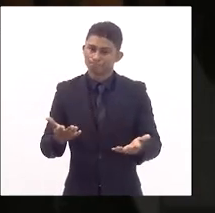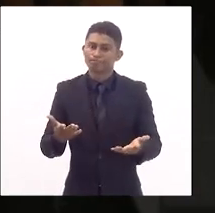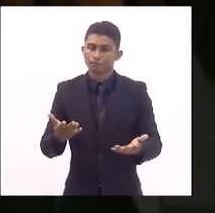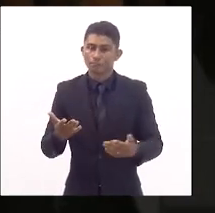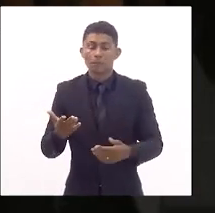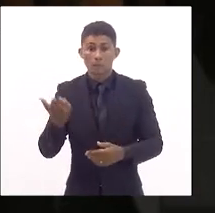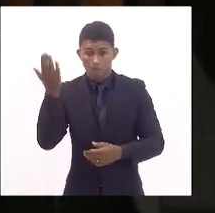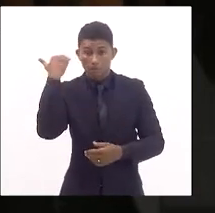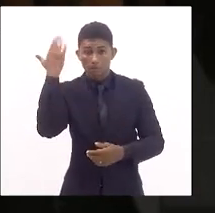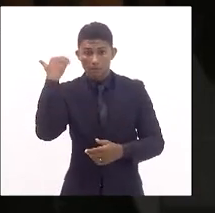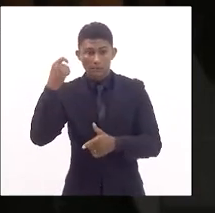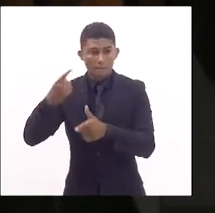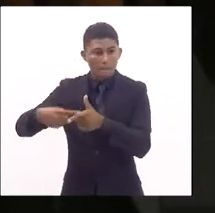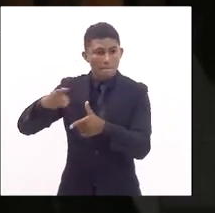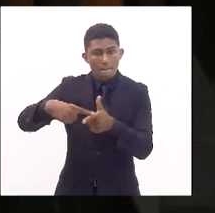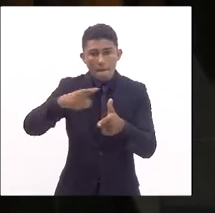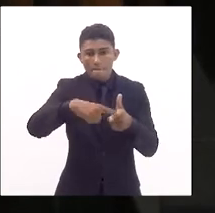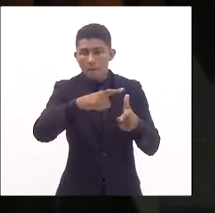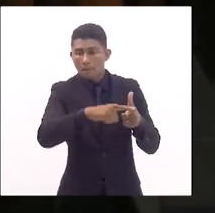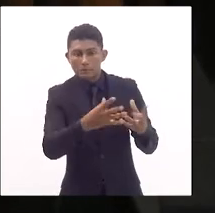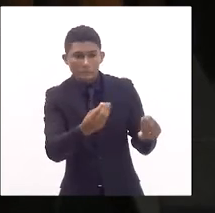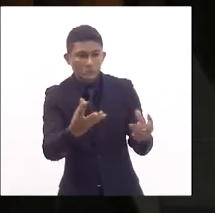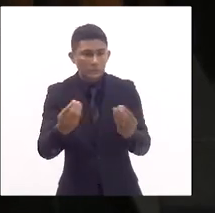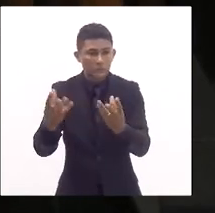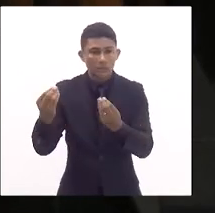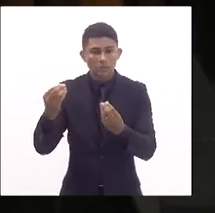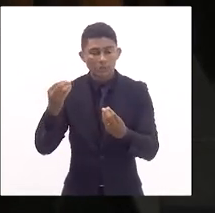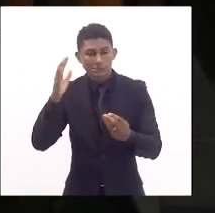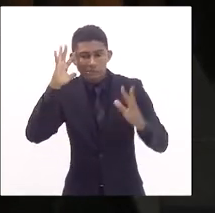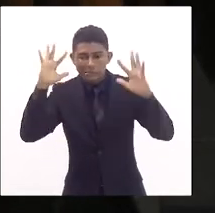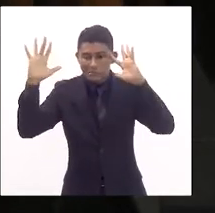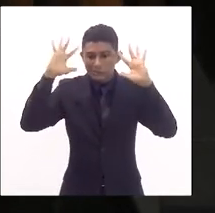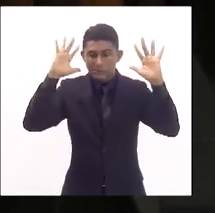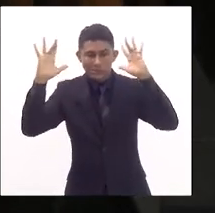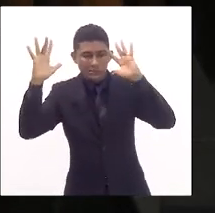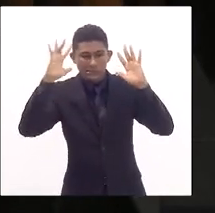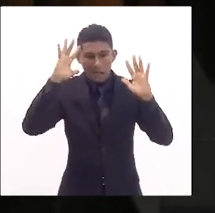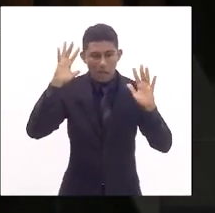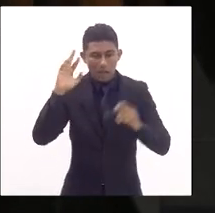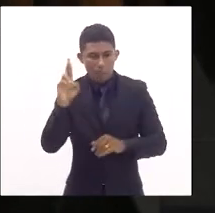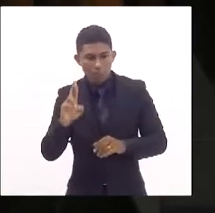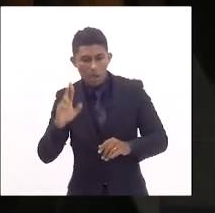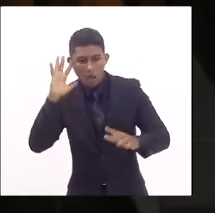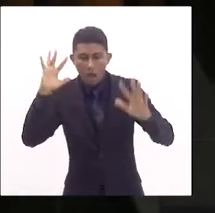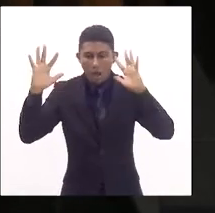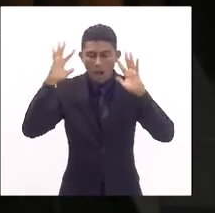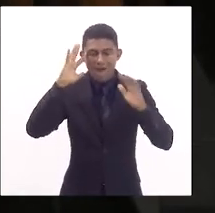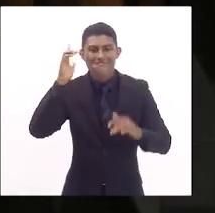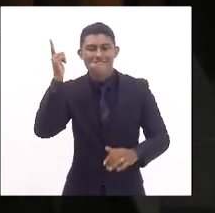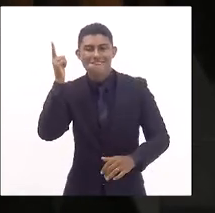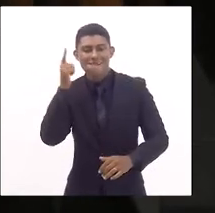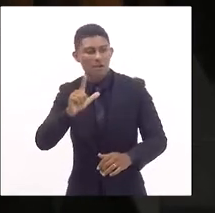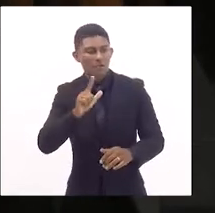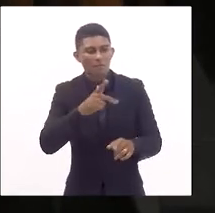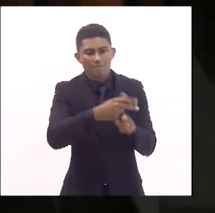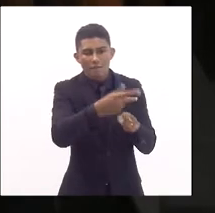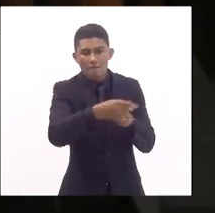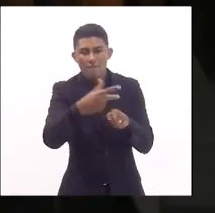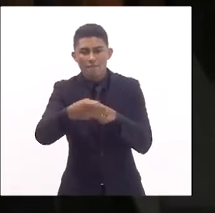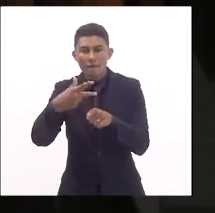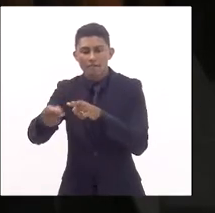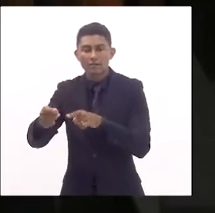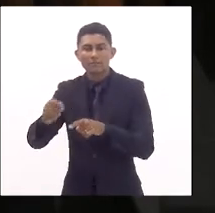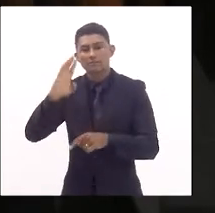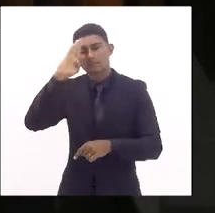contradições de forma racional para com limão objetivo maior que é o bem-estar